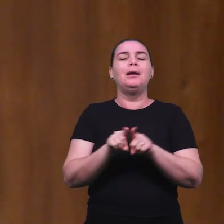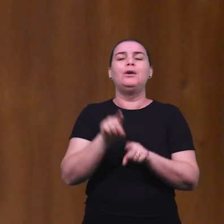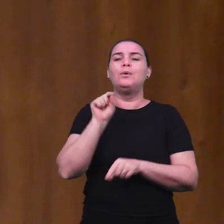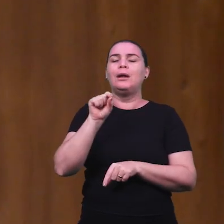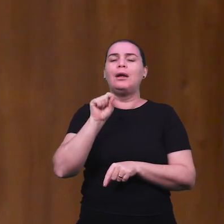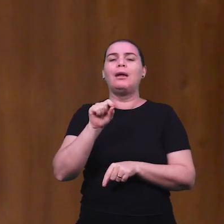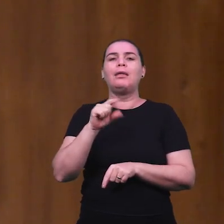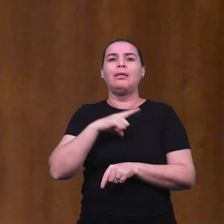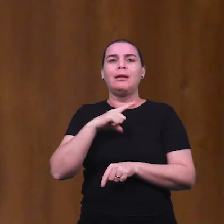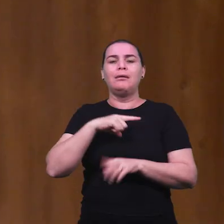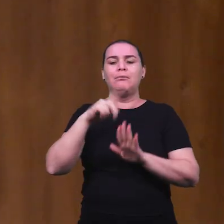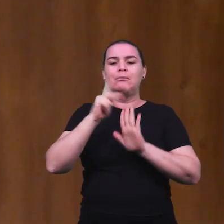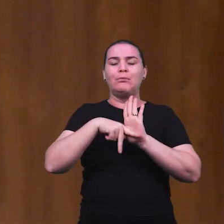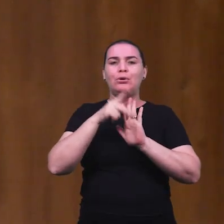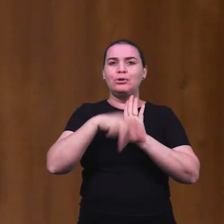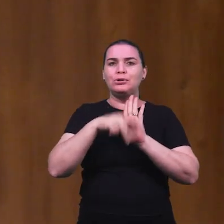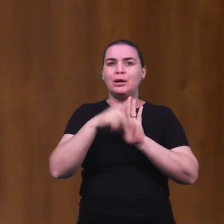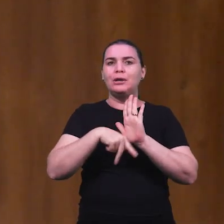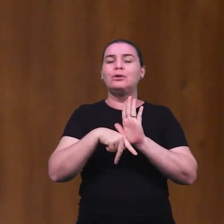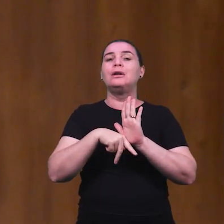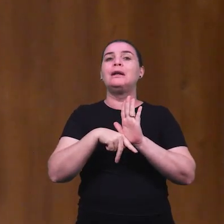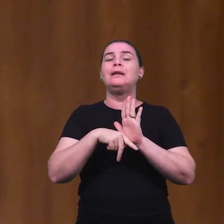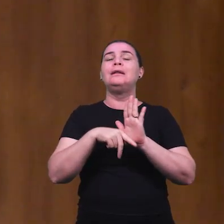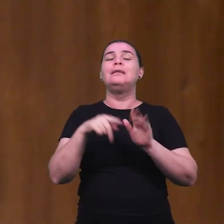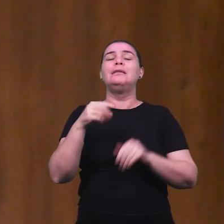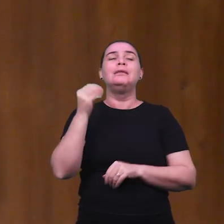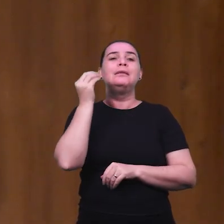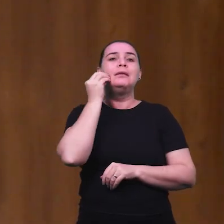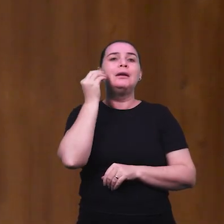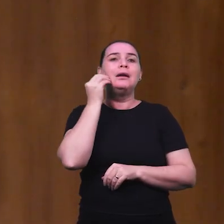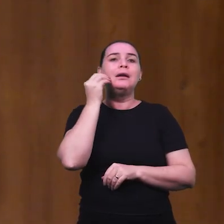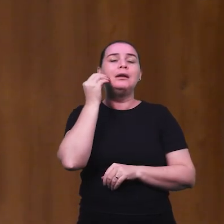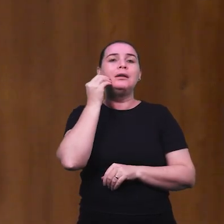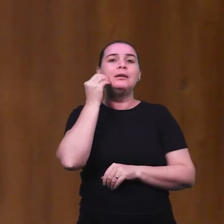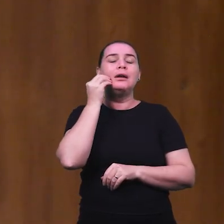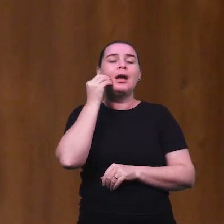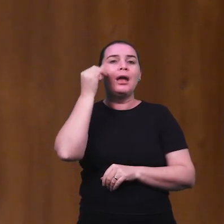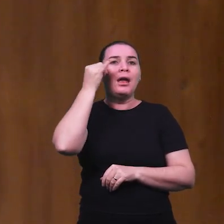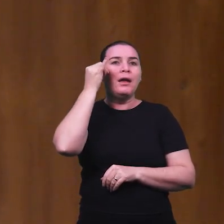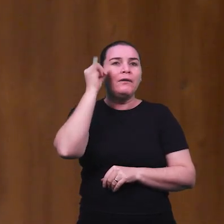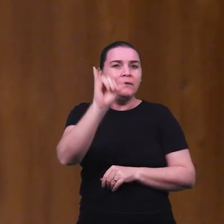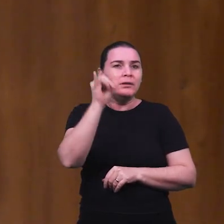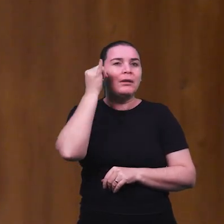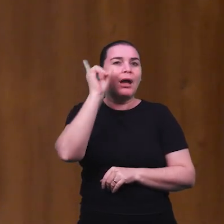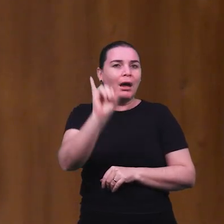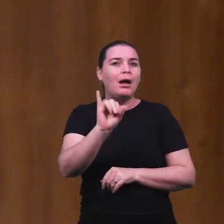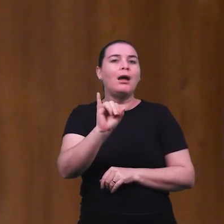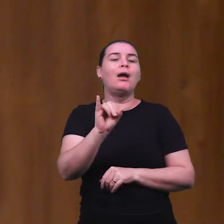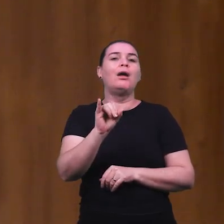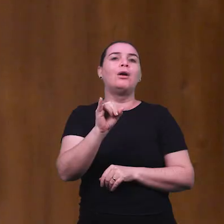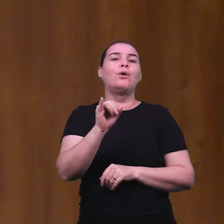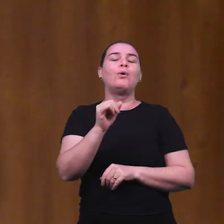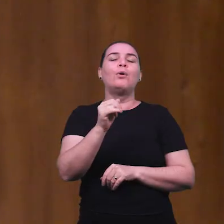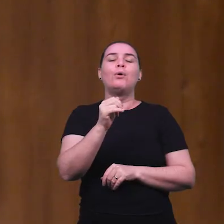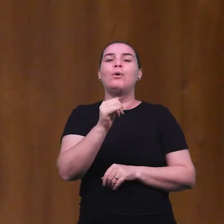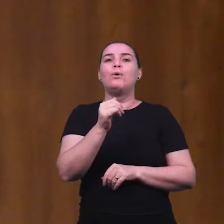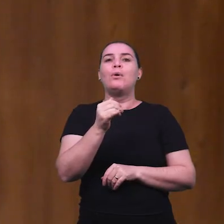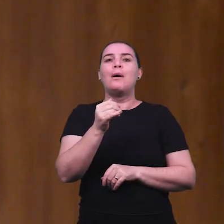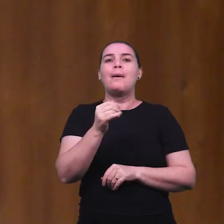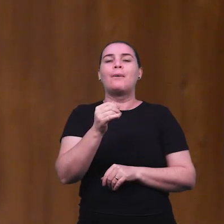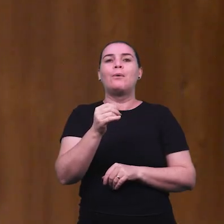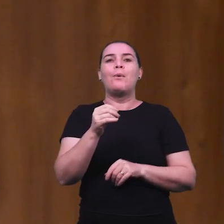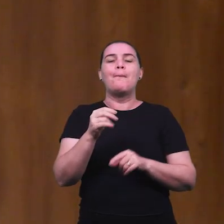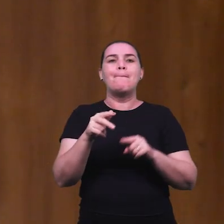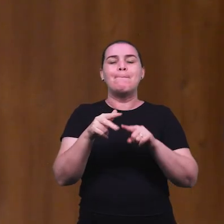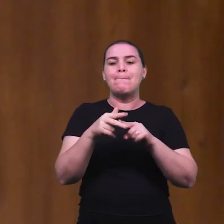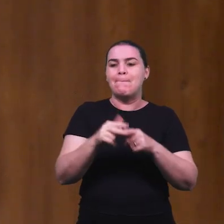eles têm que prevenir a entropia, têm que prevenir a degradação de determinadas peças, componentes. E